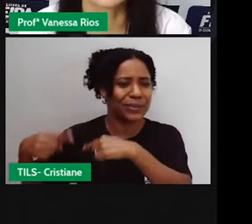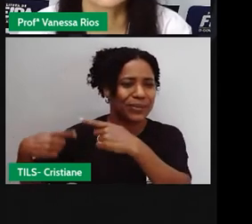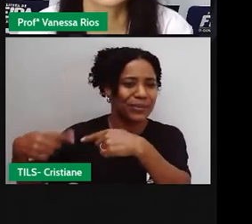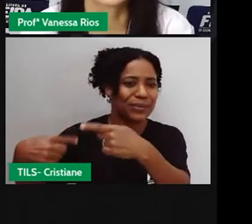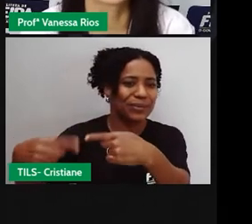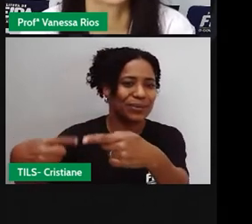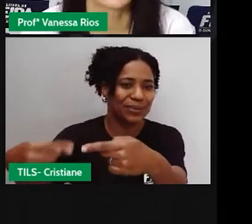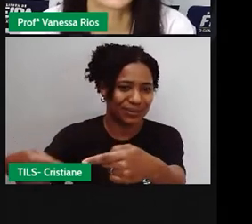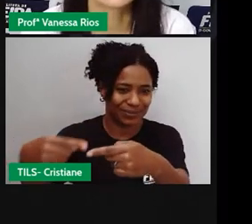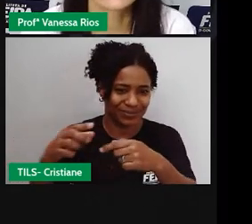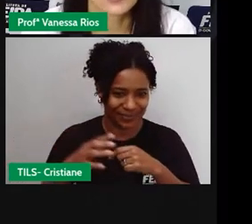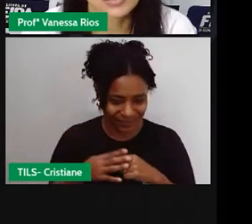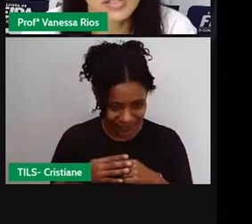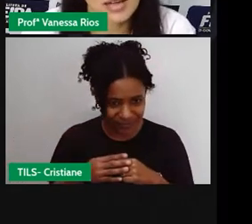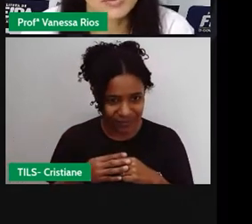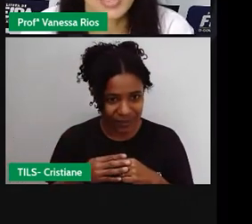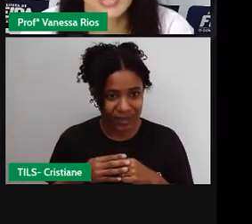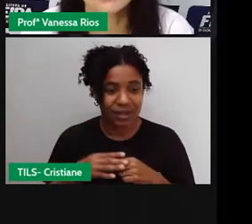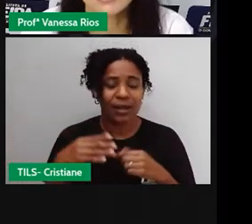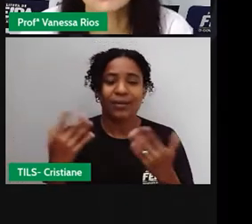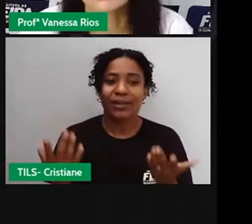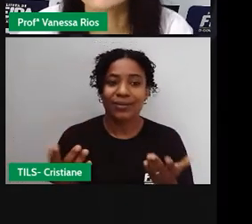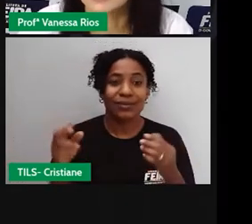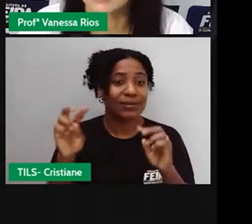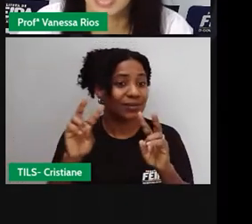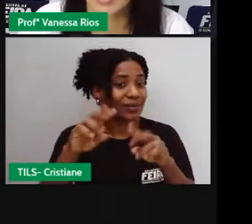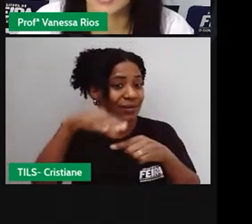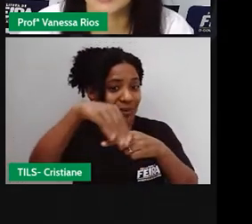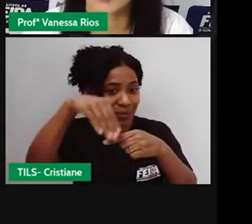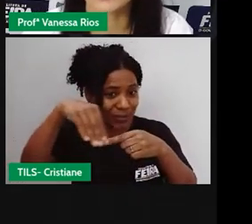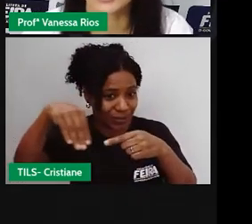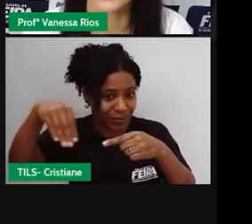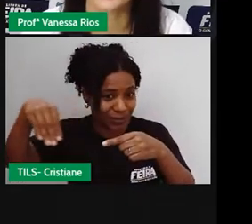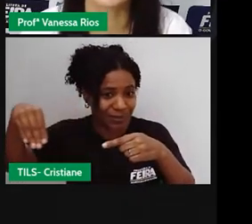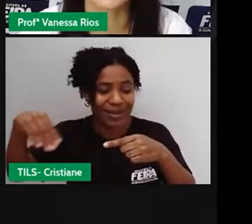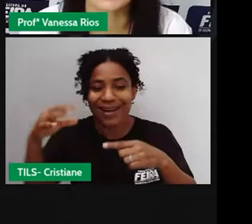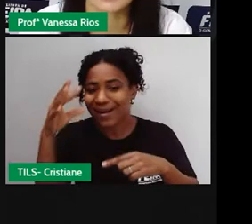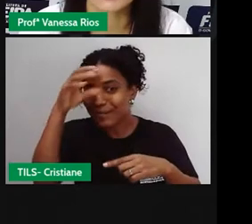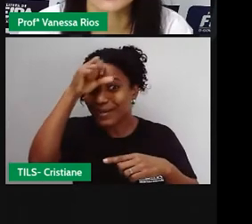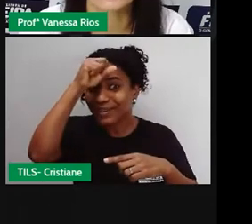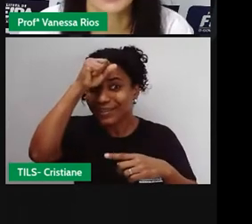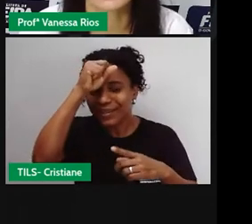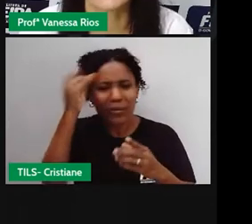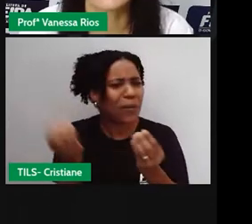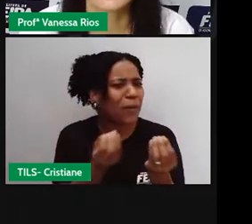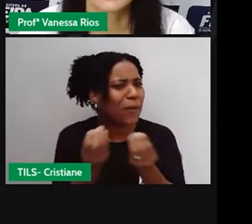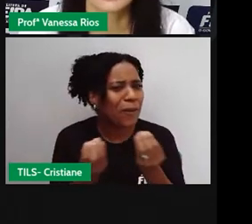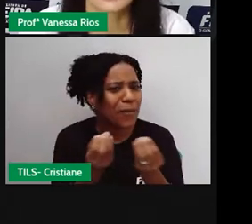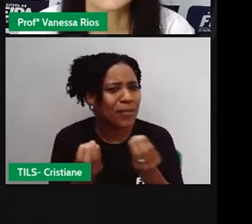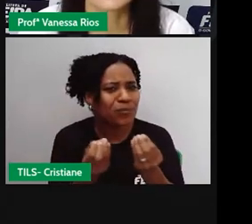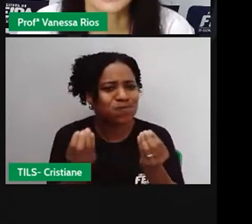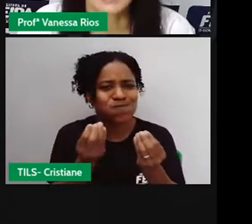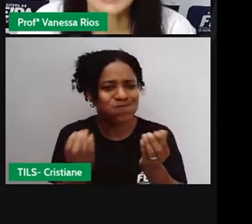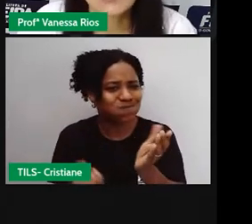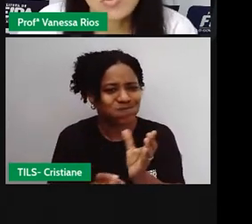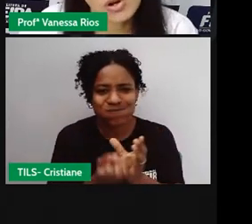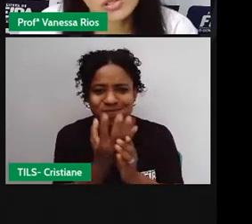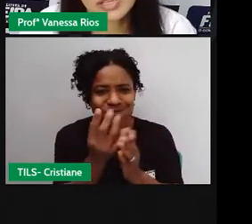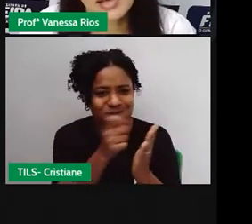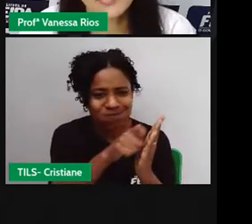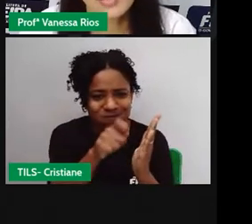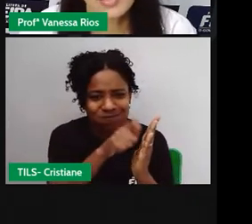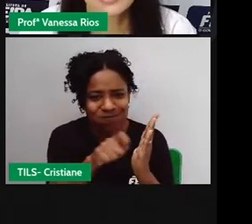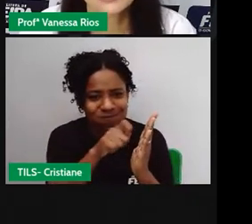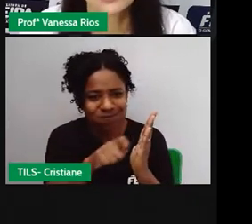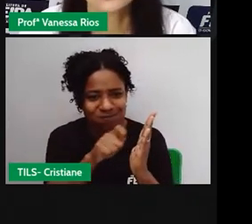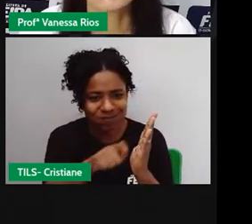aí de criar cordel, né? A intenção dessa aula e o objetivo dessa videoaula é criar um